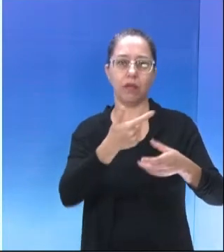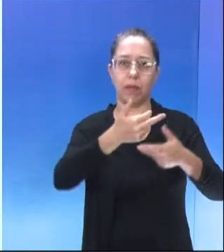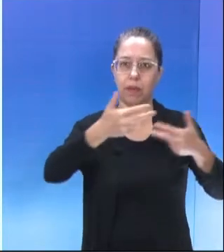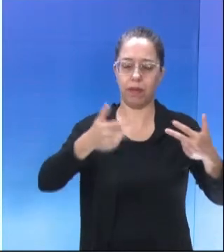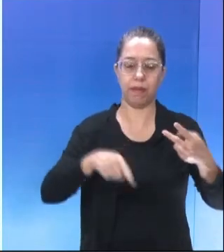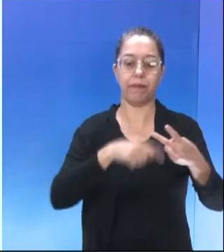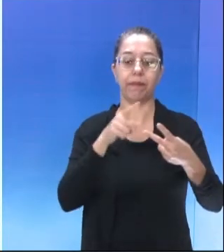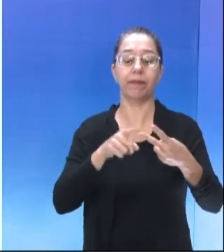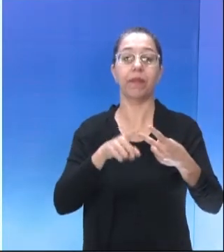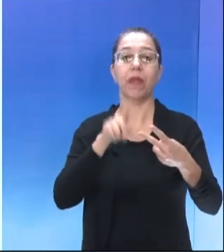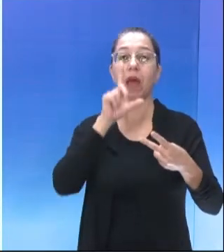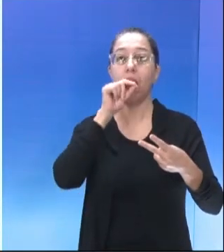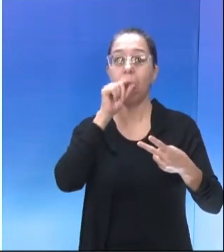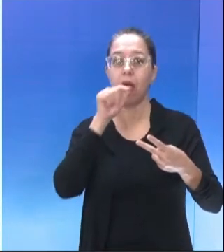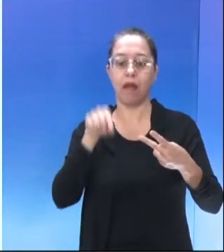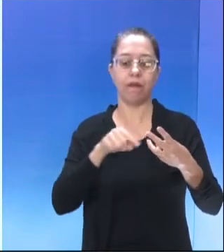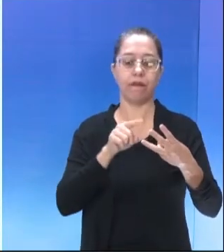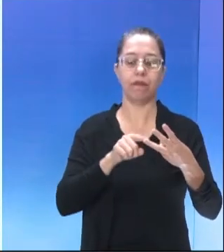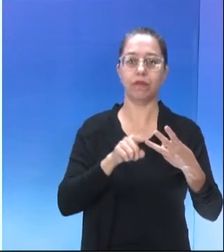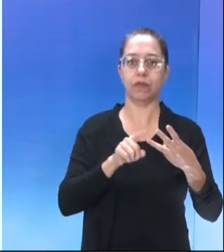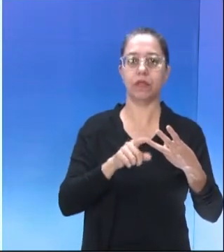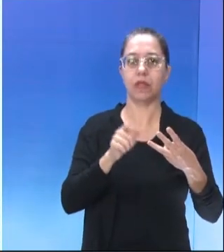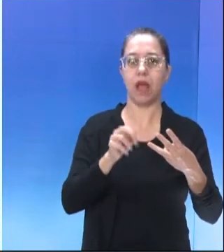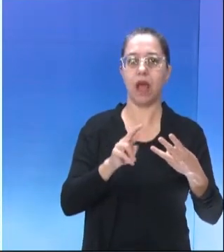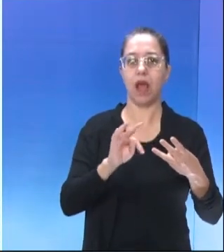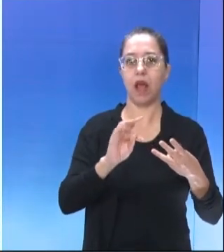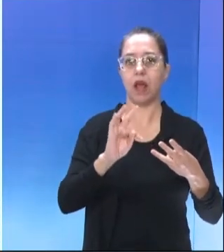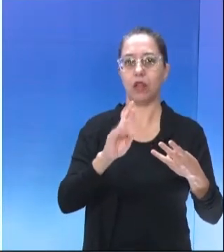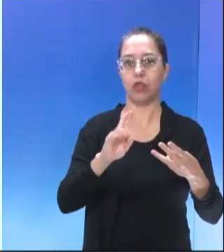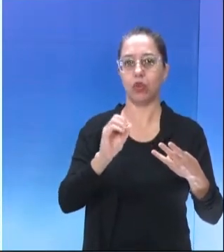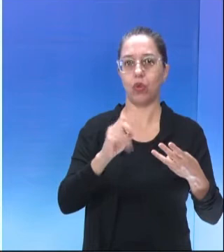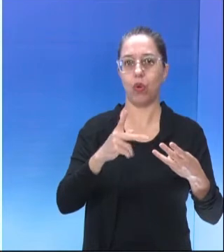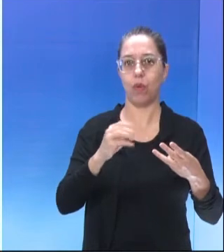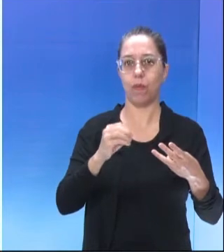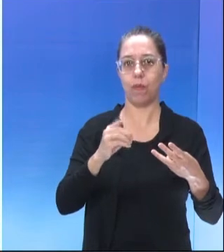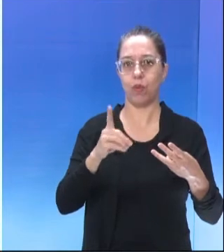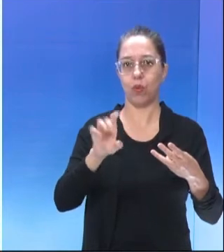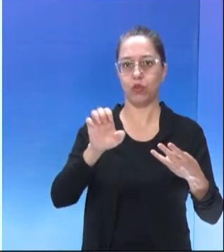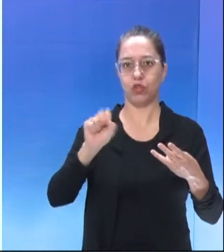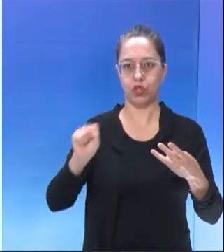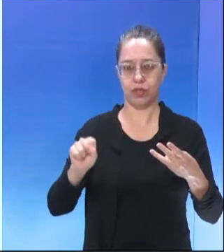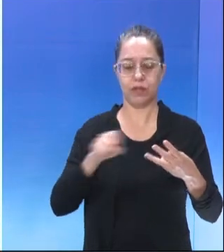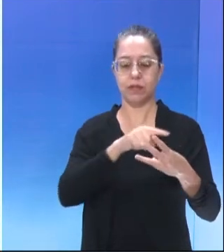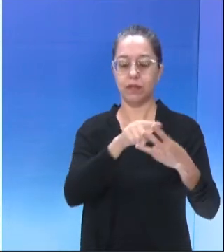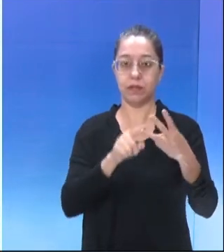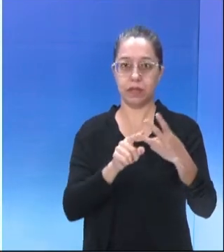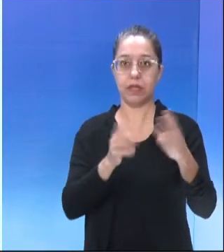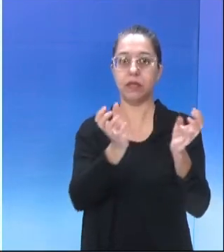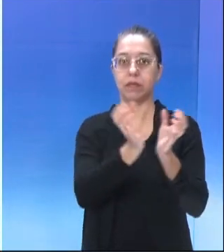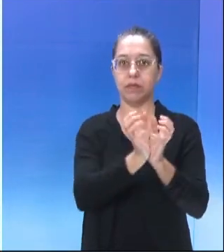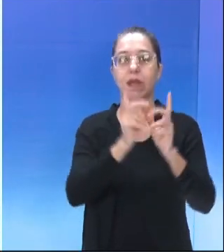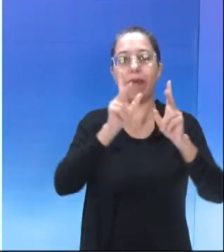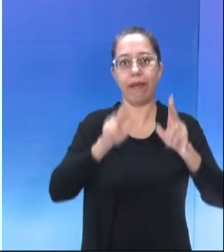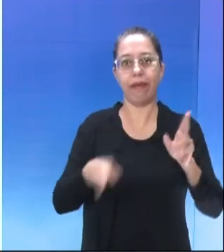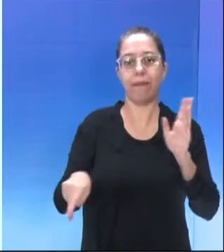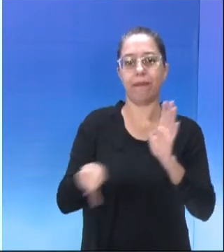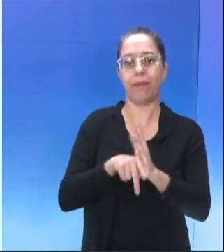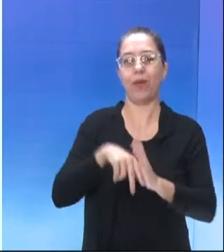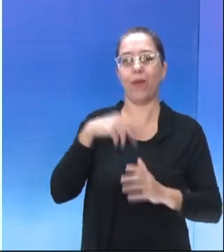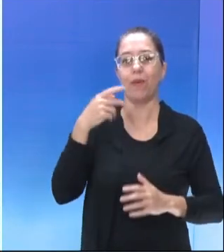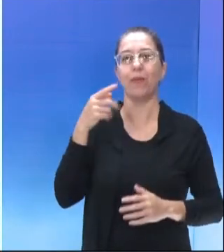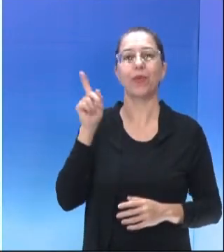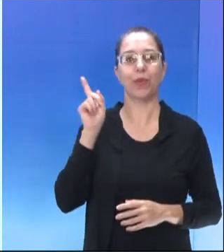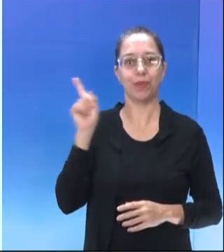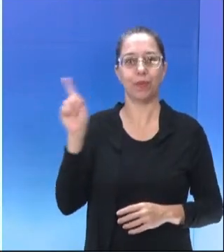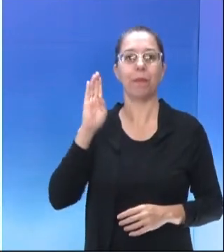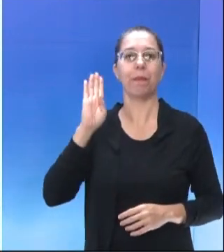aves, répteis e artrópodes vão eliminar o ácido úrico. Por isso que é o gabarito a